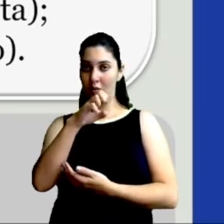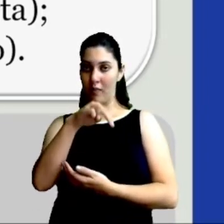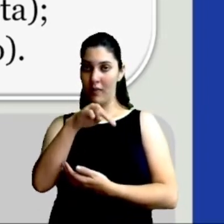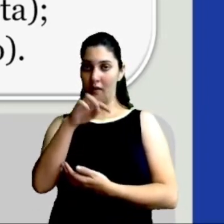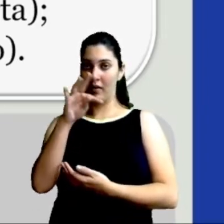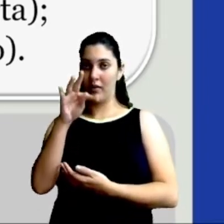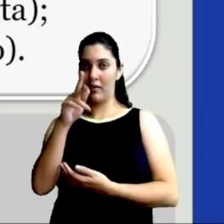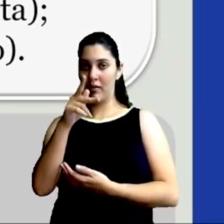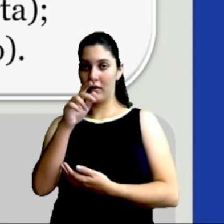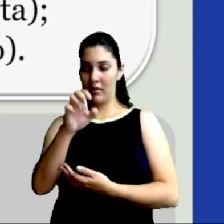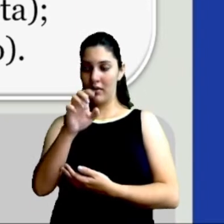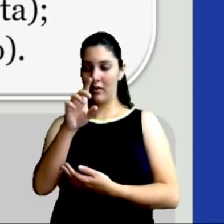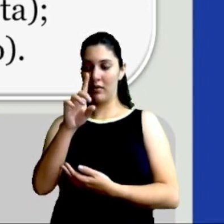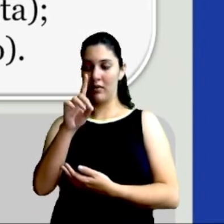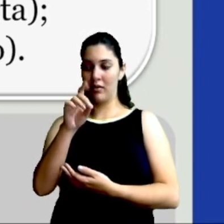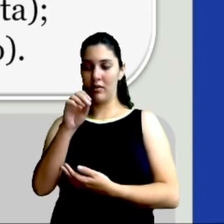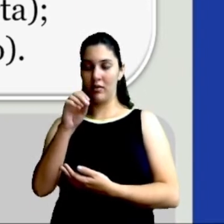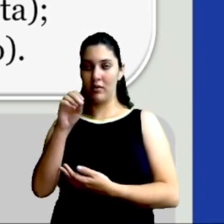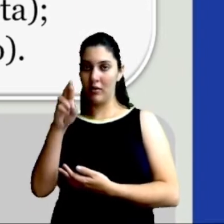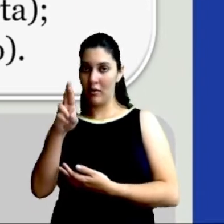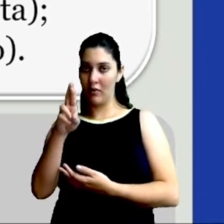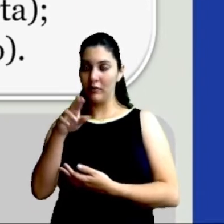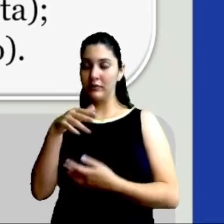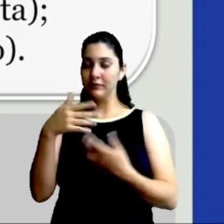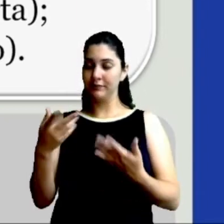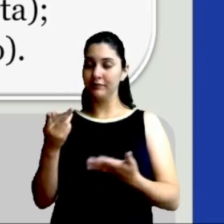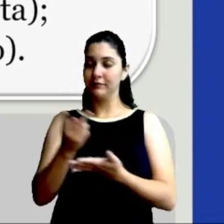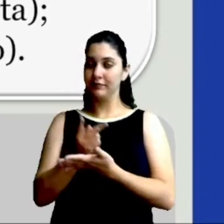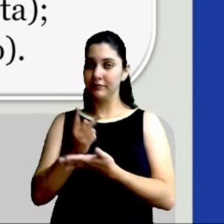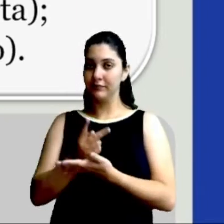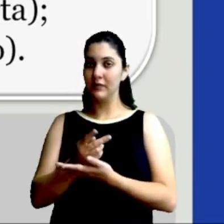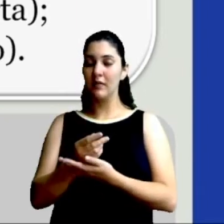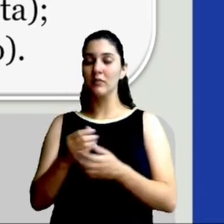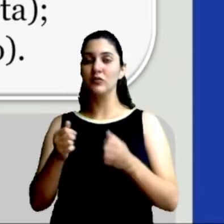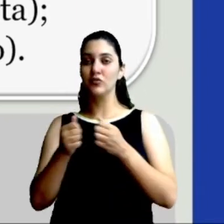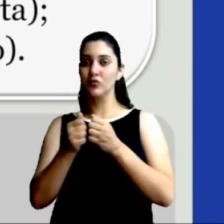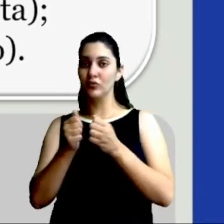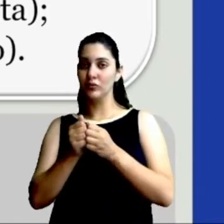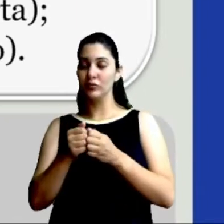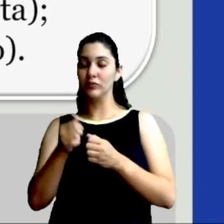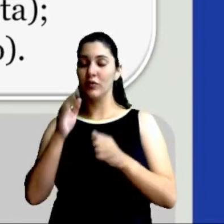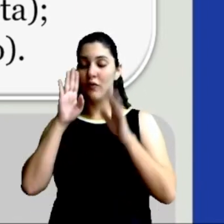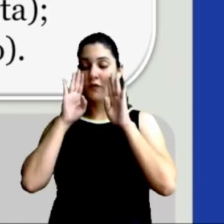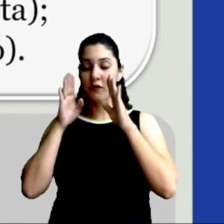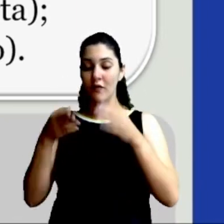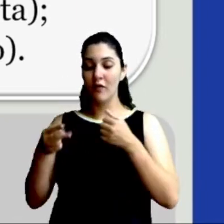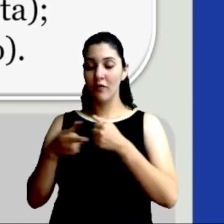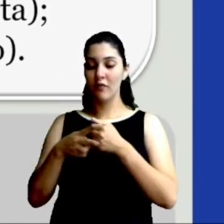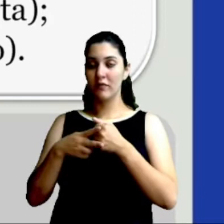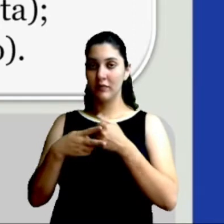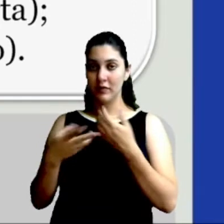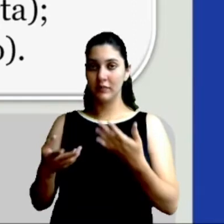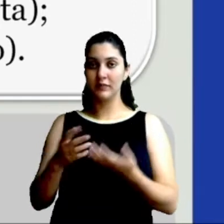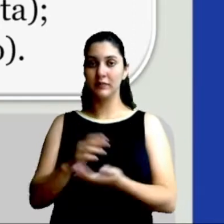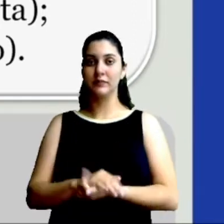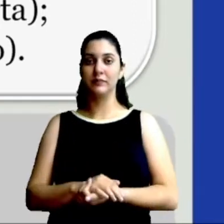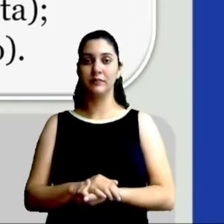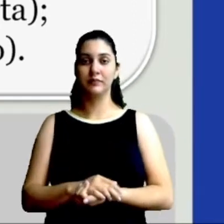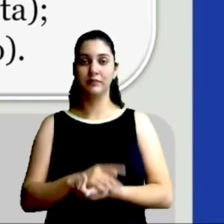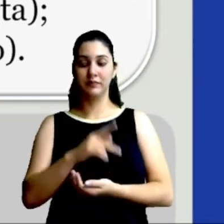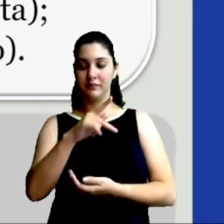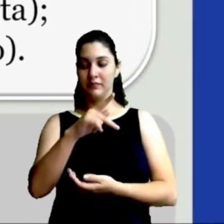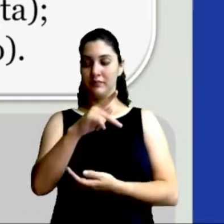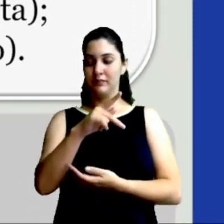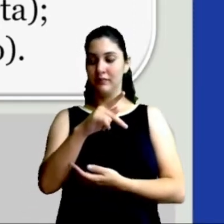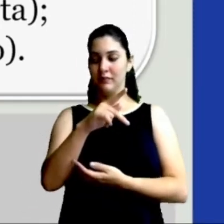são acompanhadas com um please, tá? Mas como o foco aí é o uso do verbo, não tem please, mas sempre usem please no